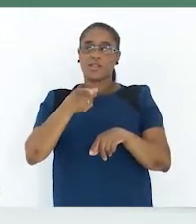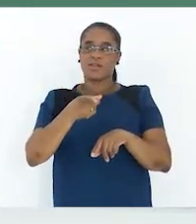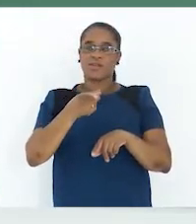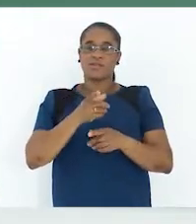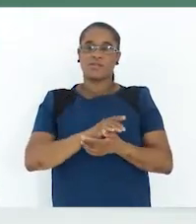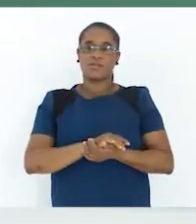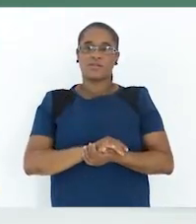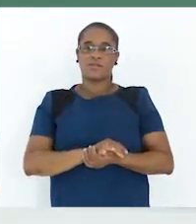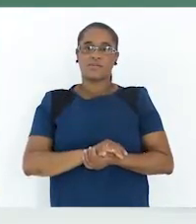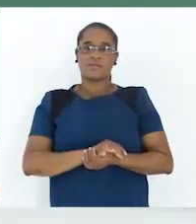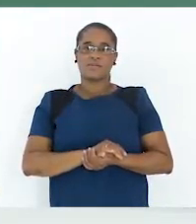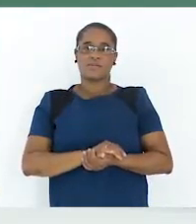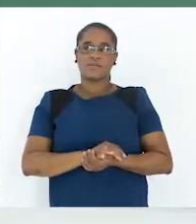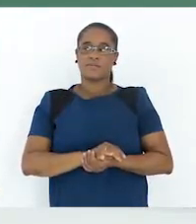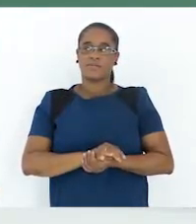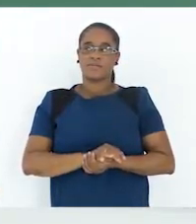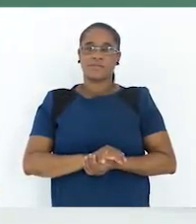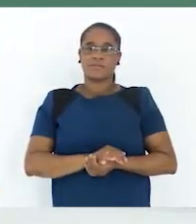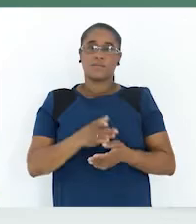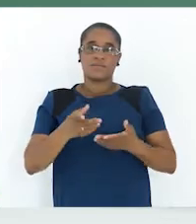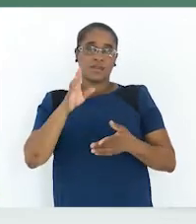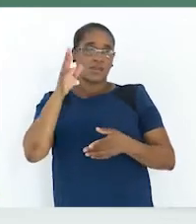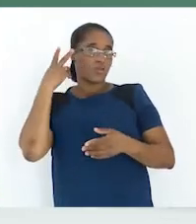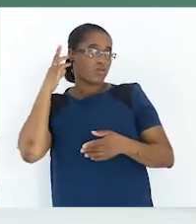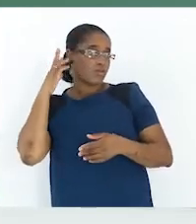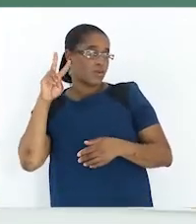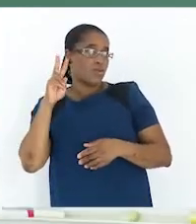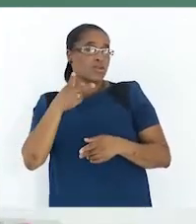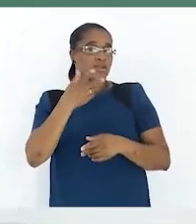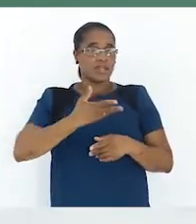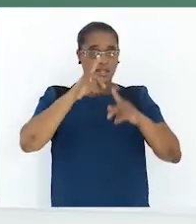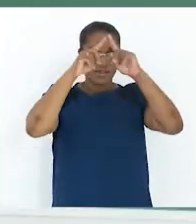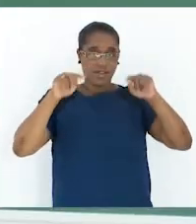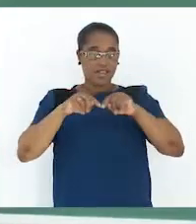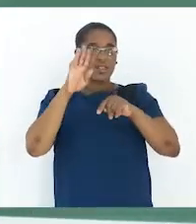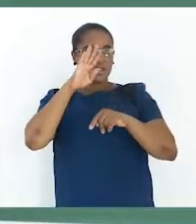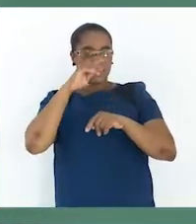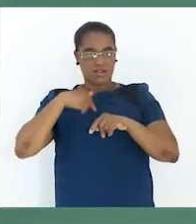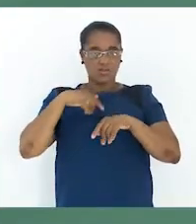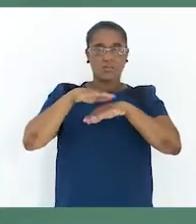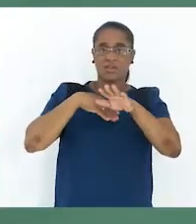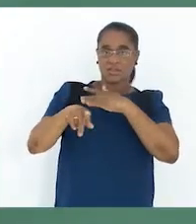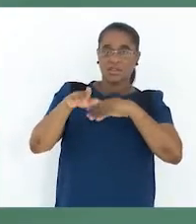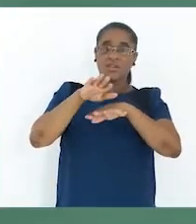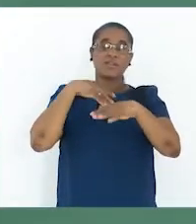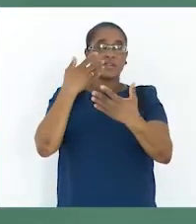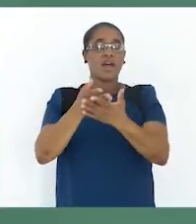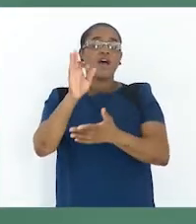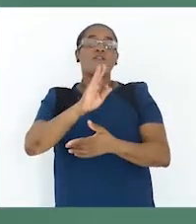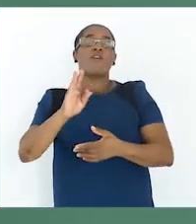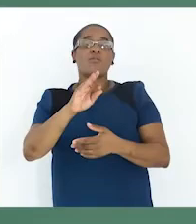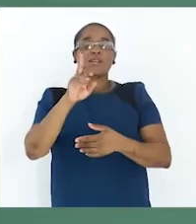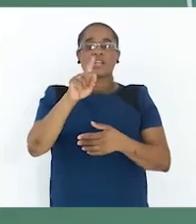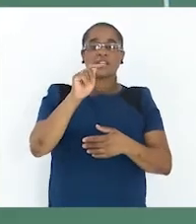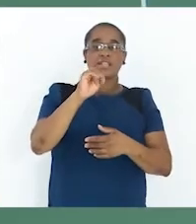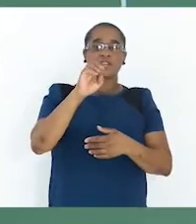delta. Se eu for resolver isso, é aplicar a fórmula resolvente, eu sei que eu vou obter duas raízes, porque